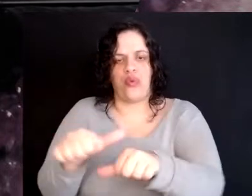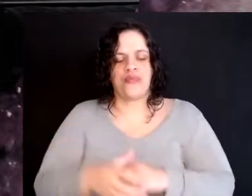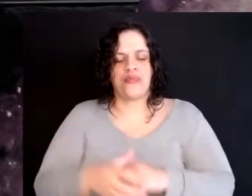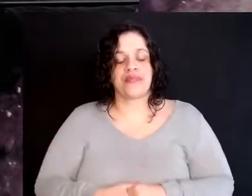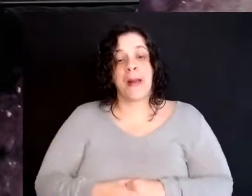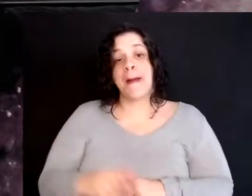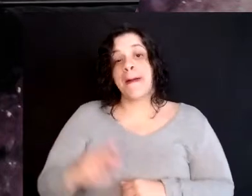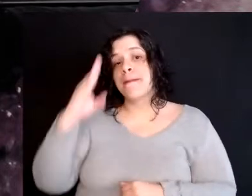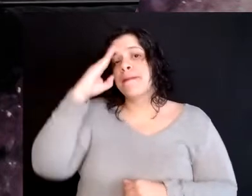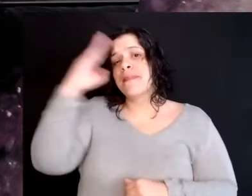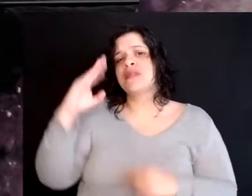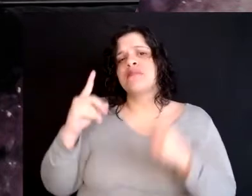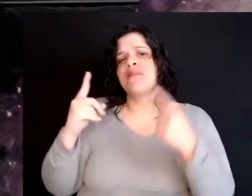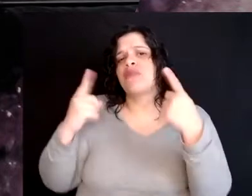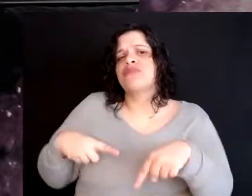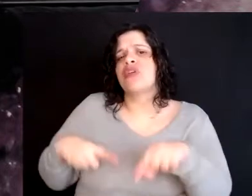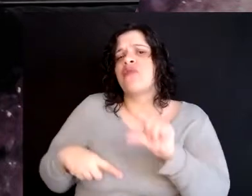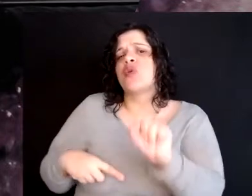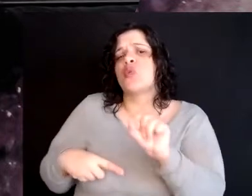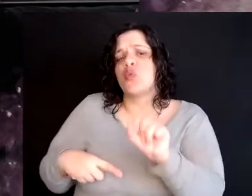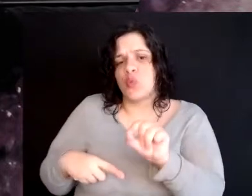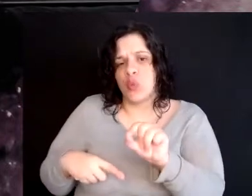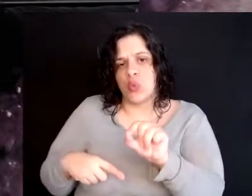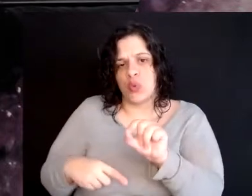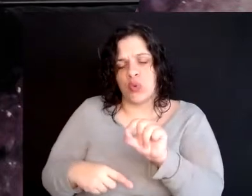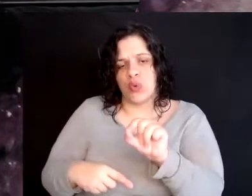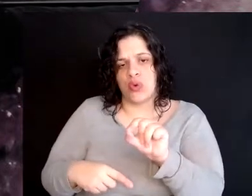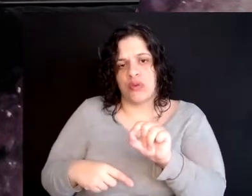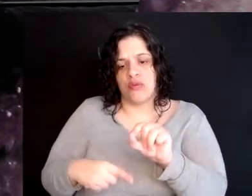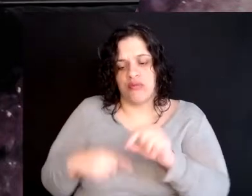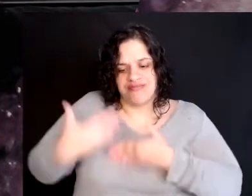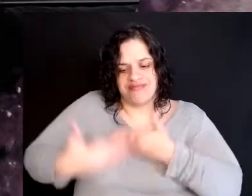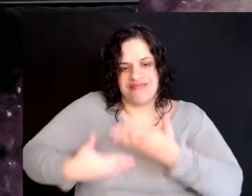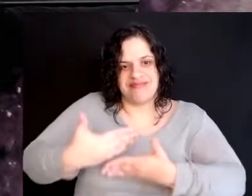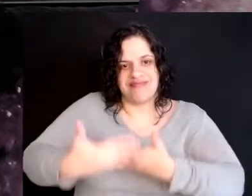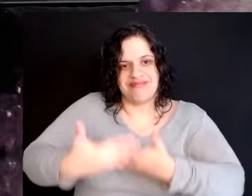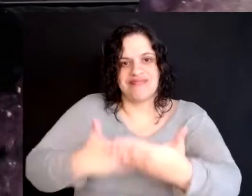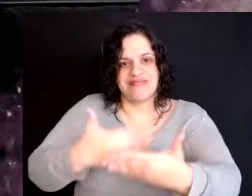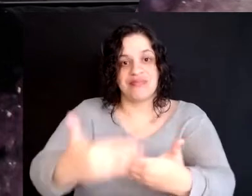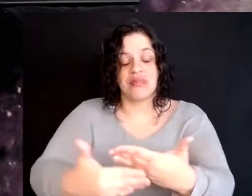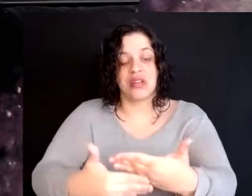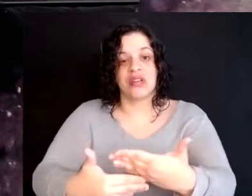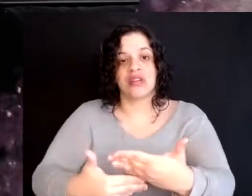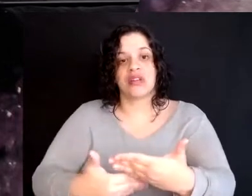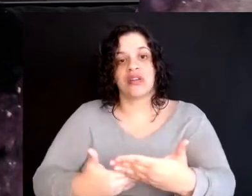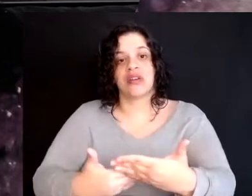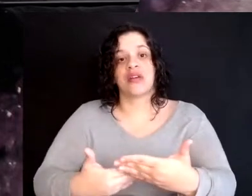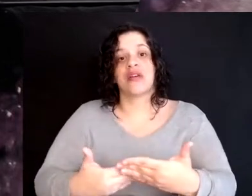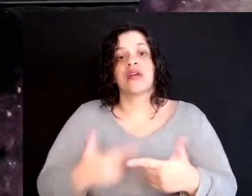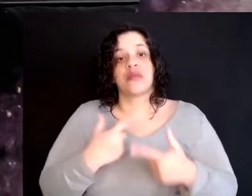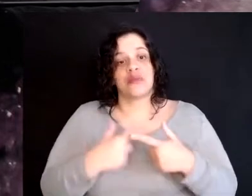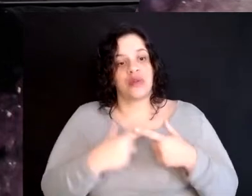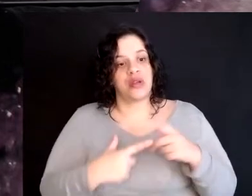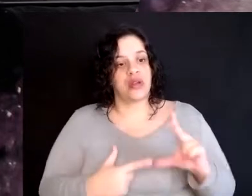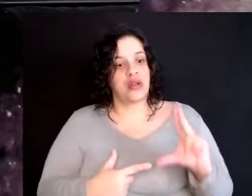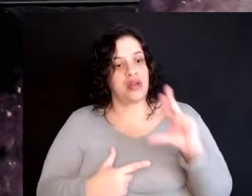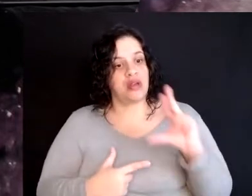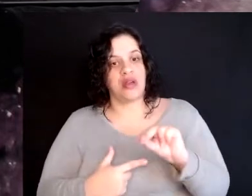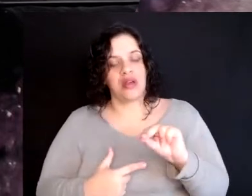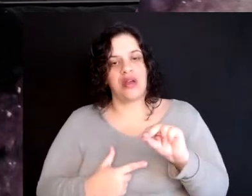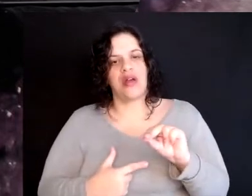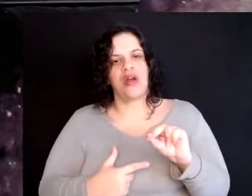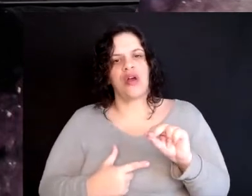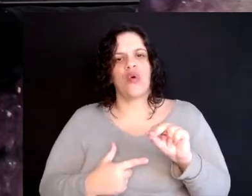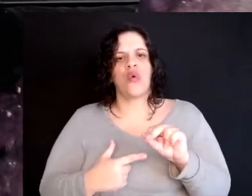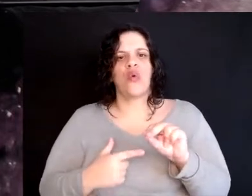desafio neste processo? É justamente o engano encobrir